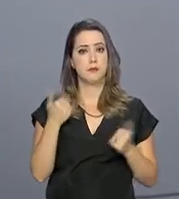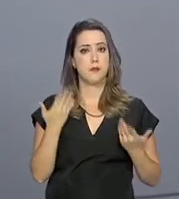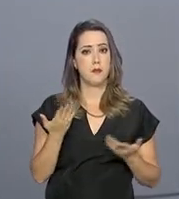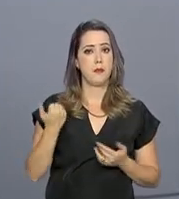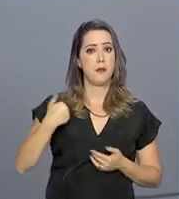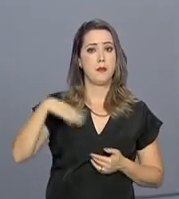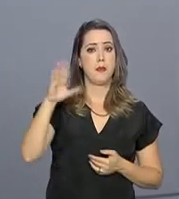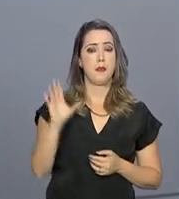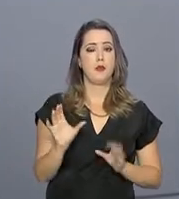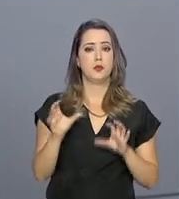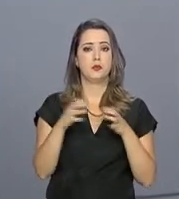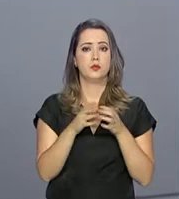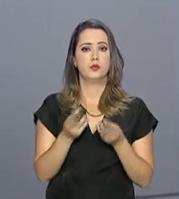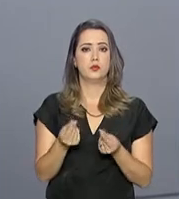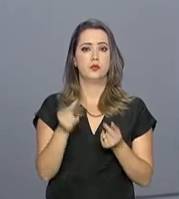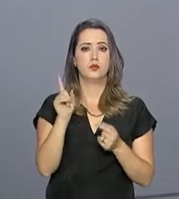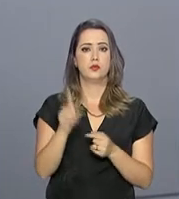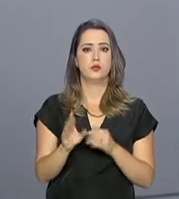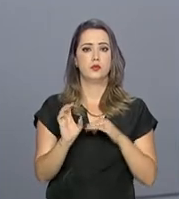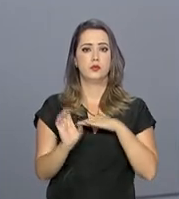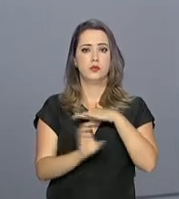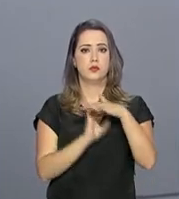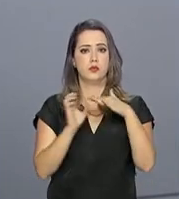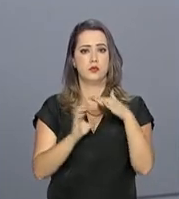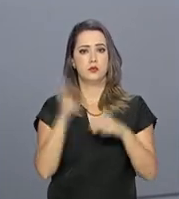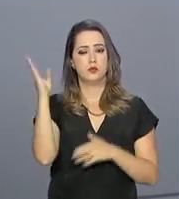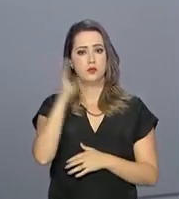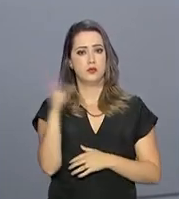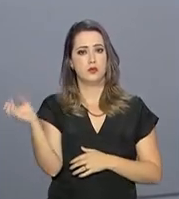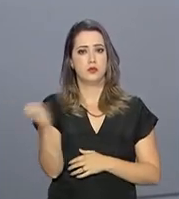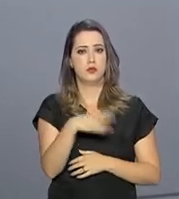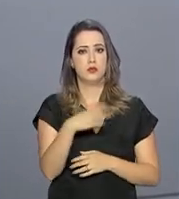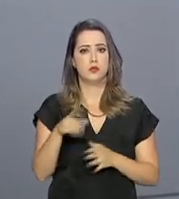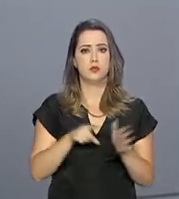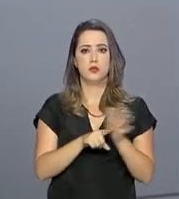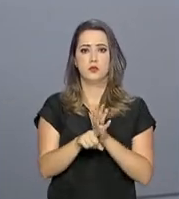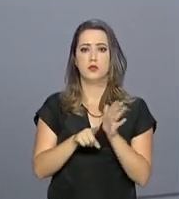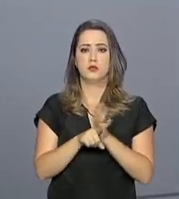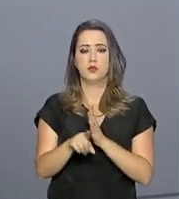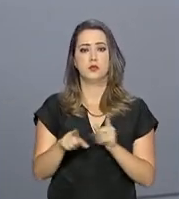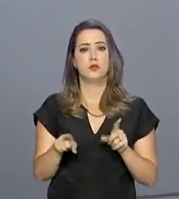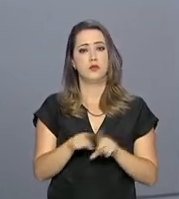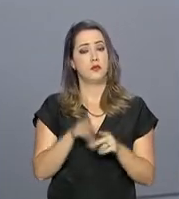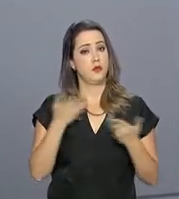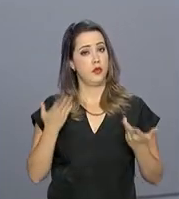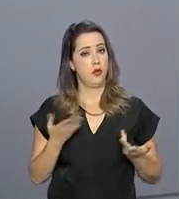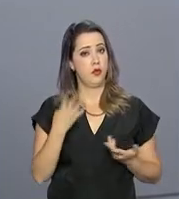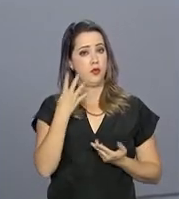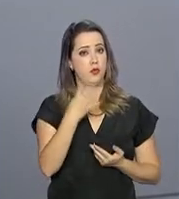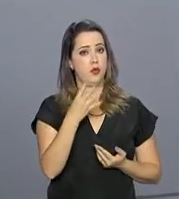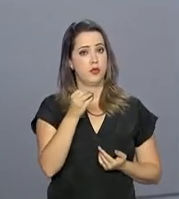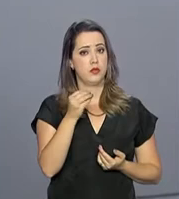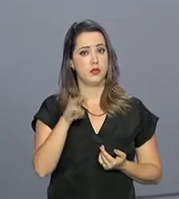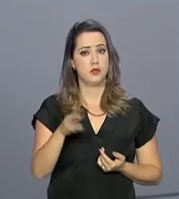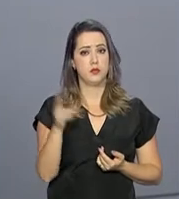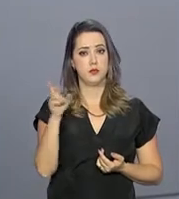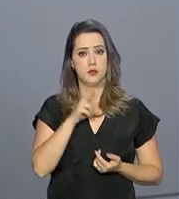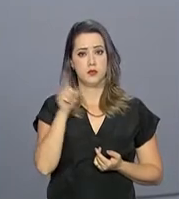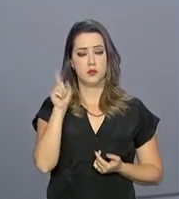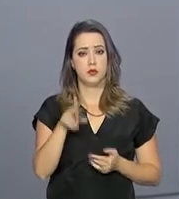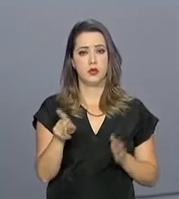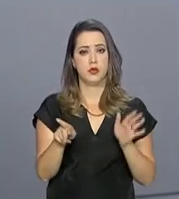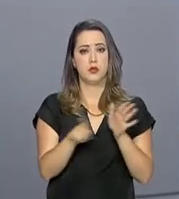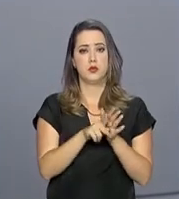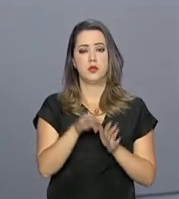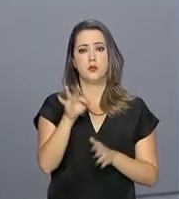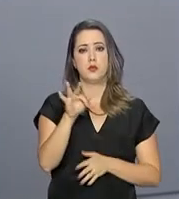a maior parte dos recursos é da empresa brasileira de inovação e pesquisa 400 milhões de reais são do fundo